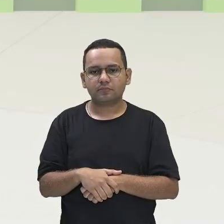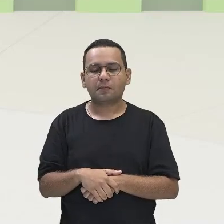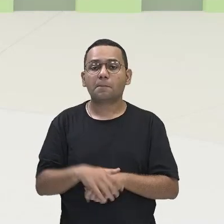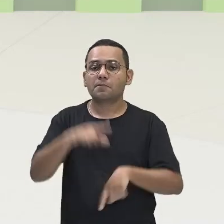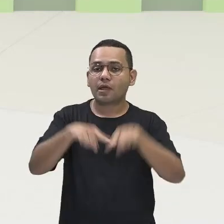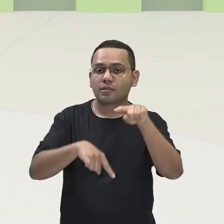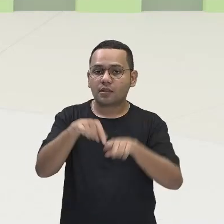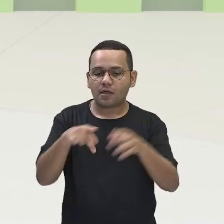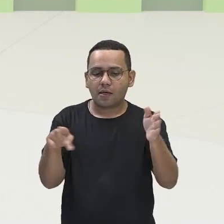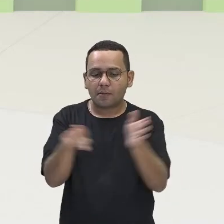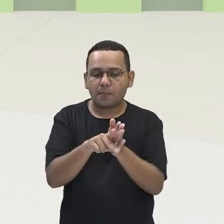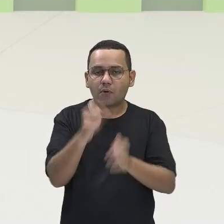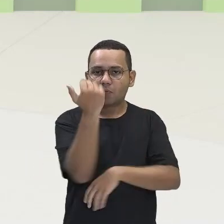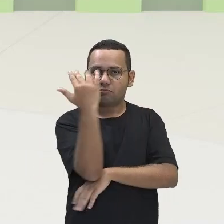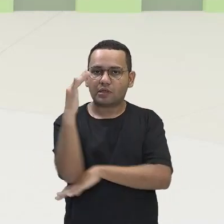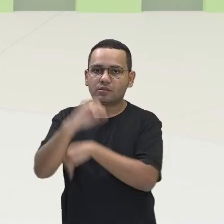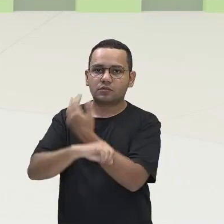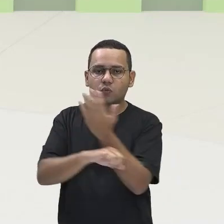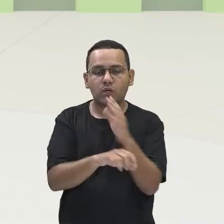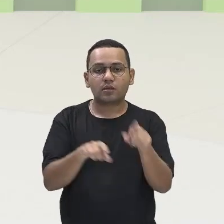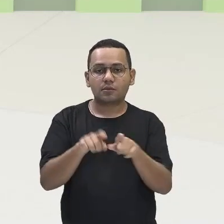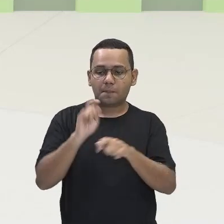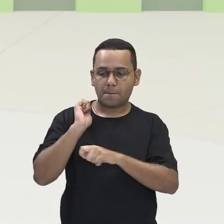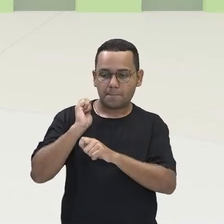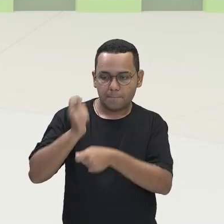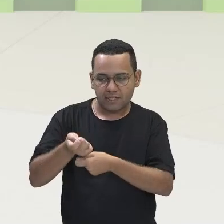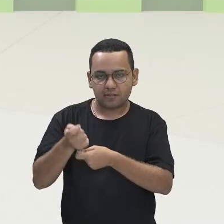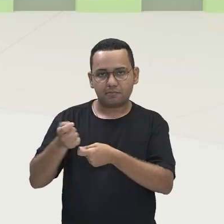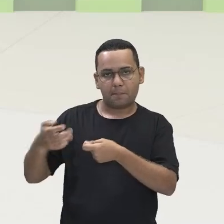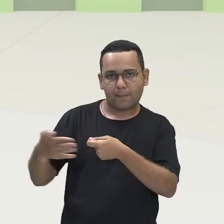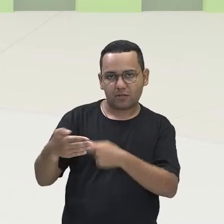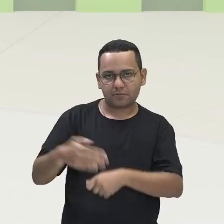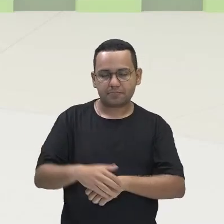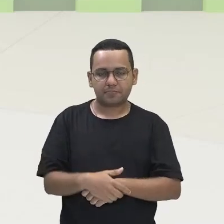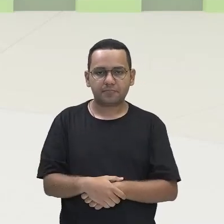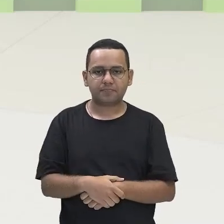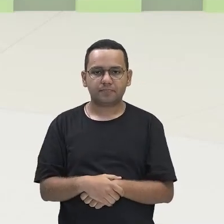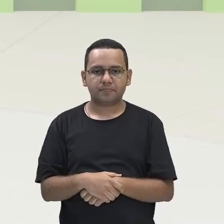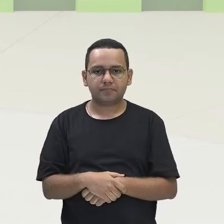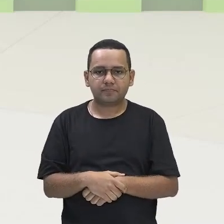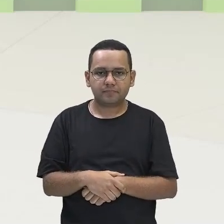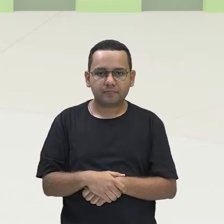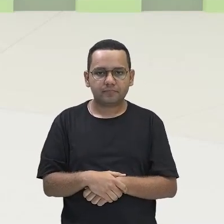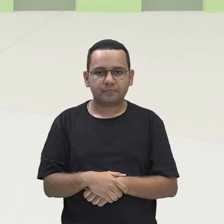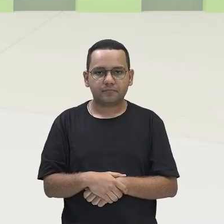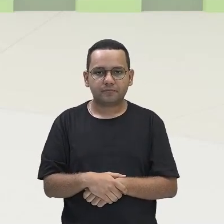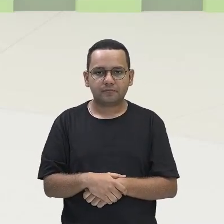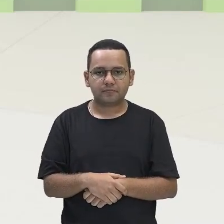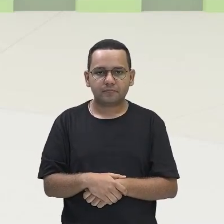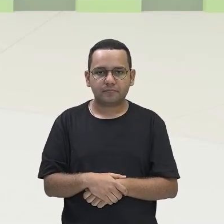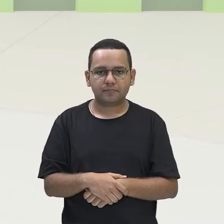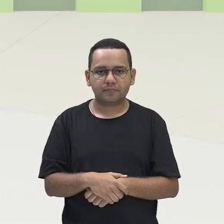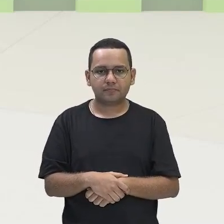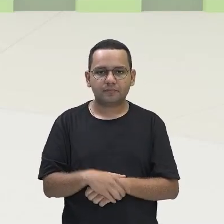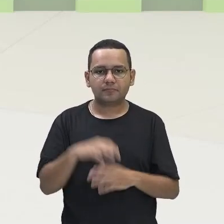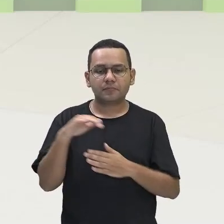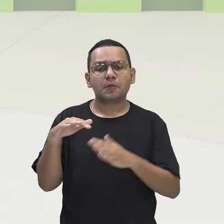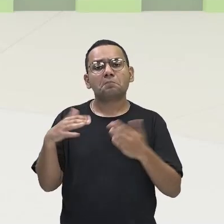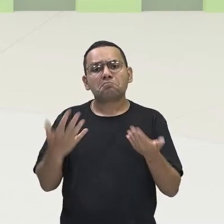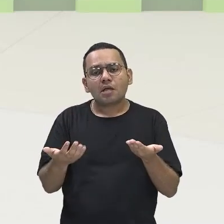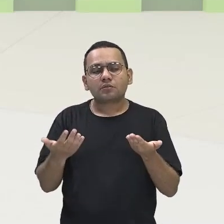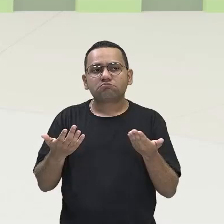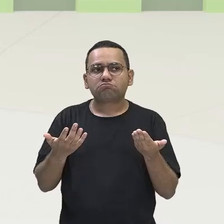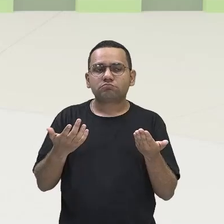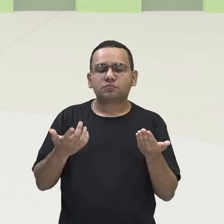floresta, pescar. Mas ali ele também precisa, digamos, obter recursos e renda, né, para